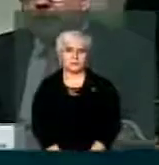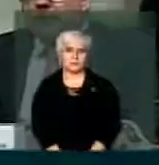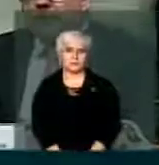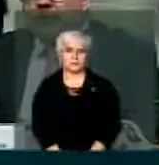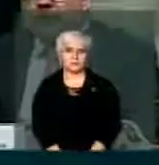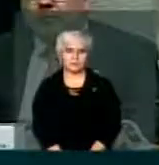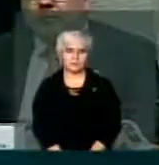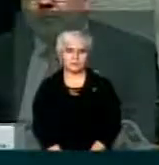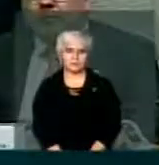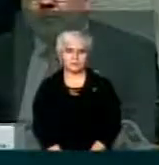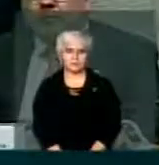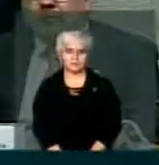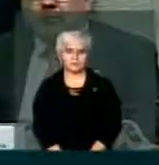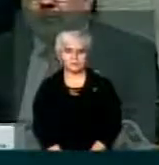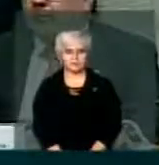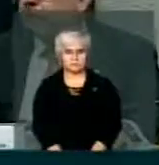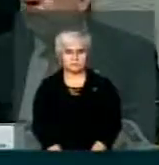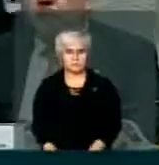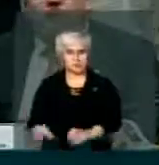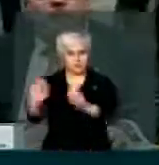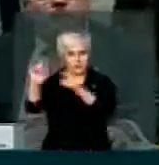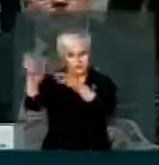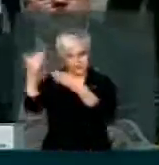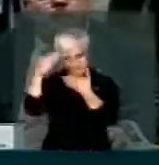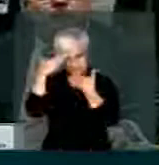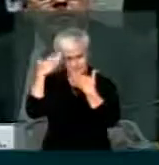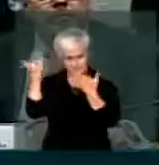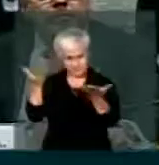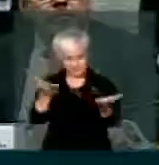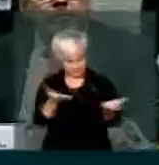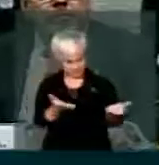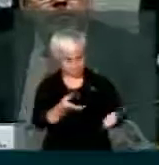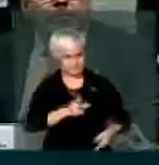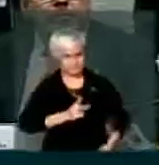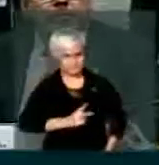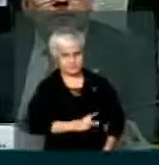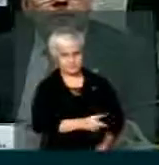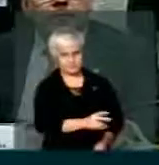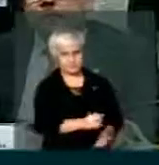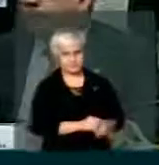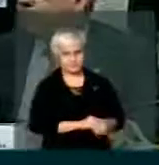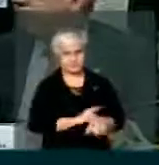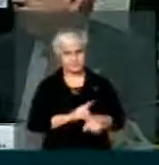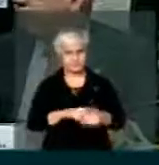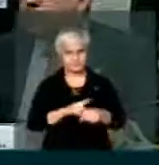Passou bom disso, presidente. Obrigado a vocês. Com a palavra, Vossa Excelência. Retomo o tempo.